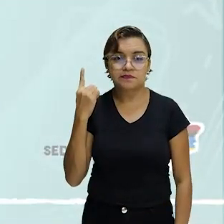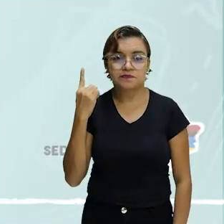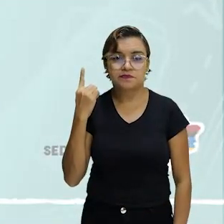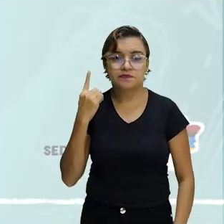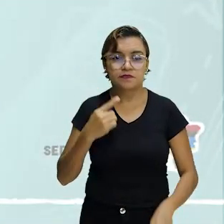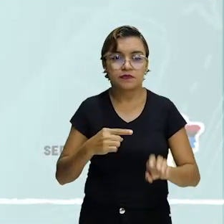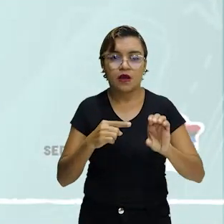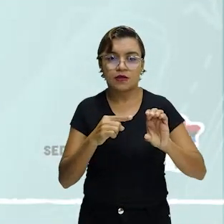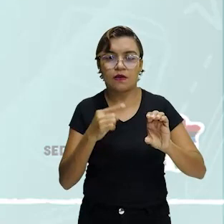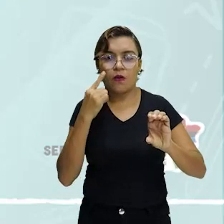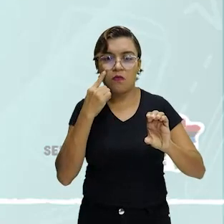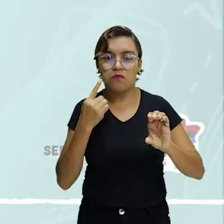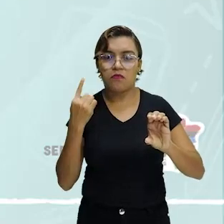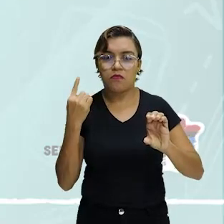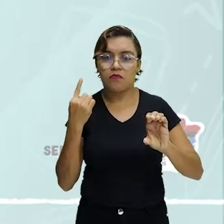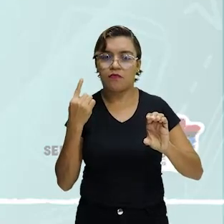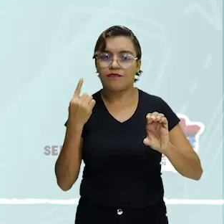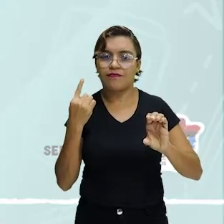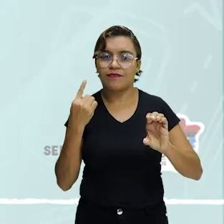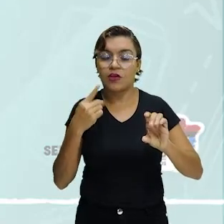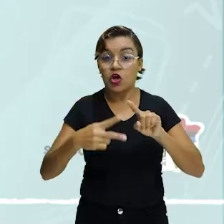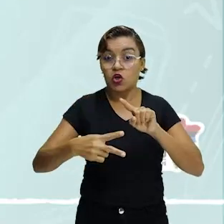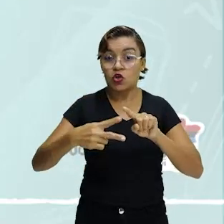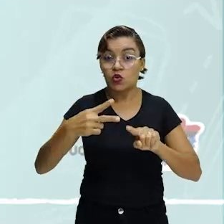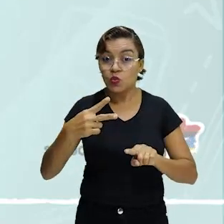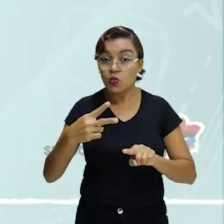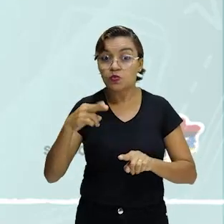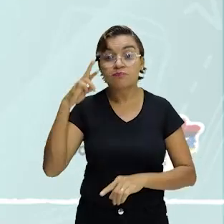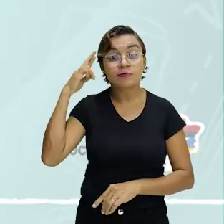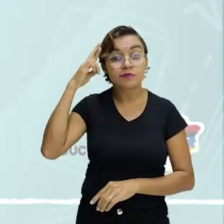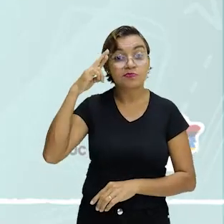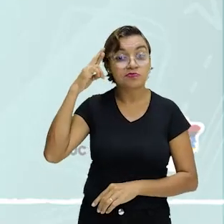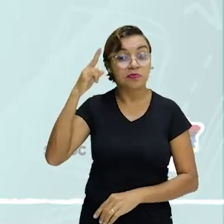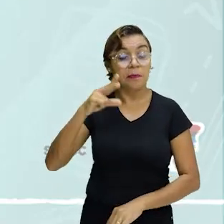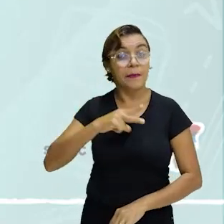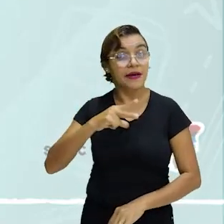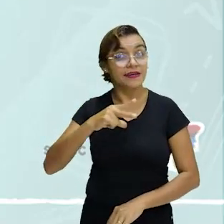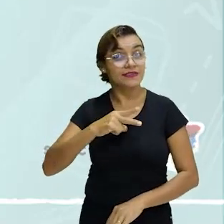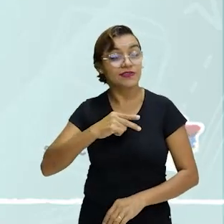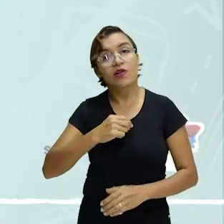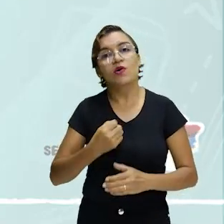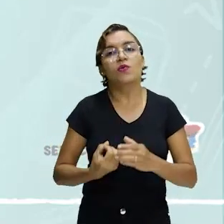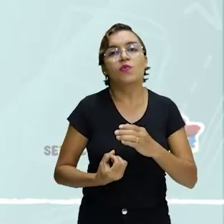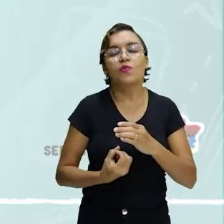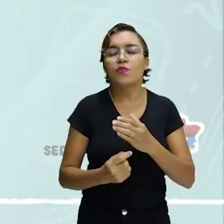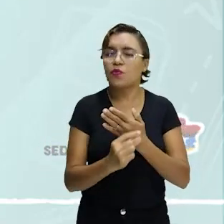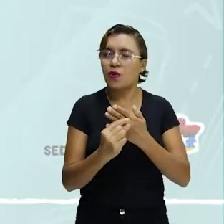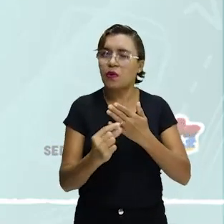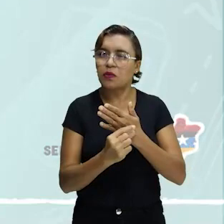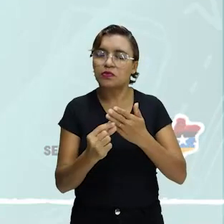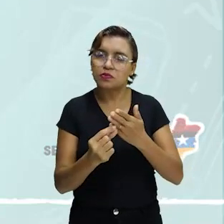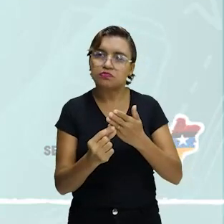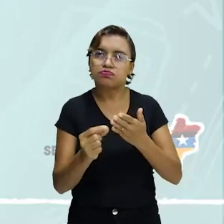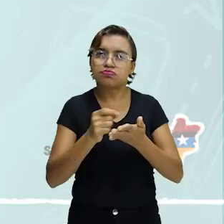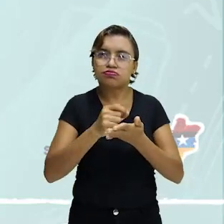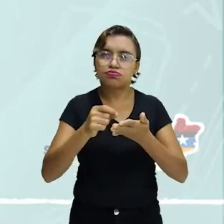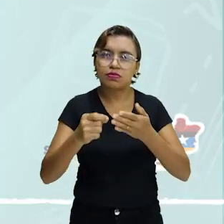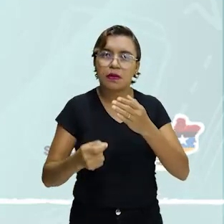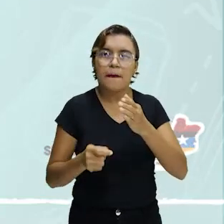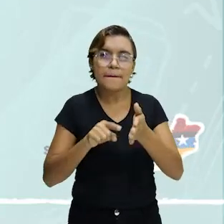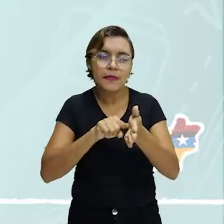premissas particulares, olha aqui, ó, olha como ele vai colocar. Olha como o autor da questão, ele vai te dar